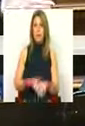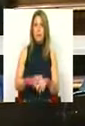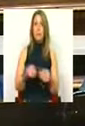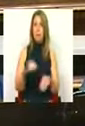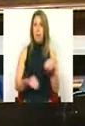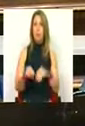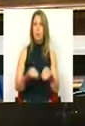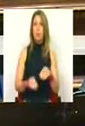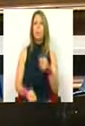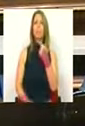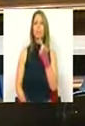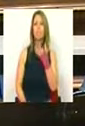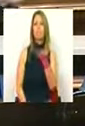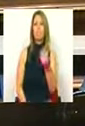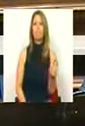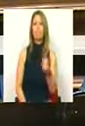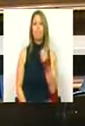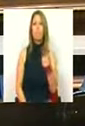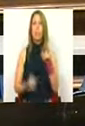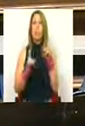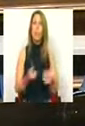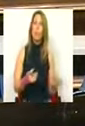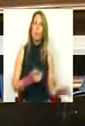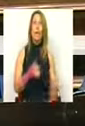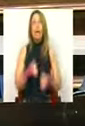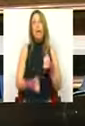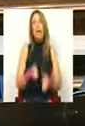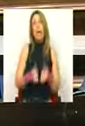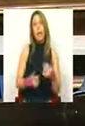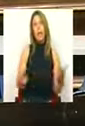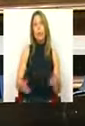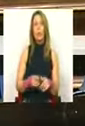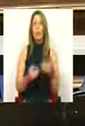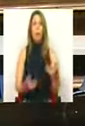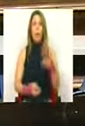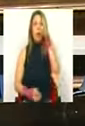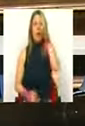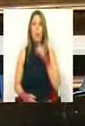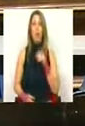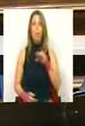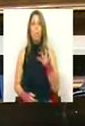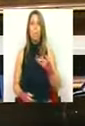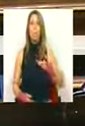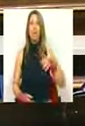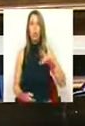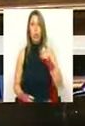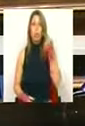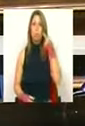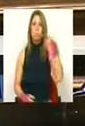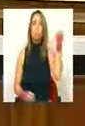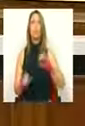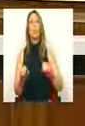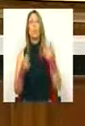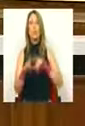percebe-se, começou com o atual candidato e então o Ministro Pedro Marques a anunciar no início do ano, e os anúncios vão continuar